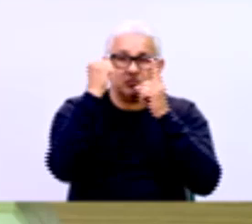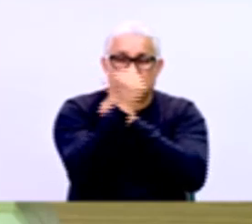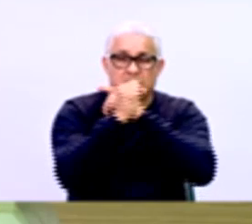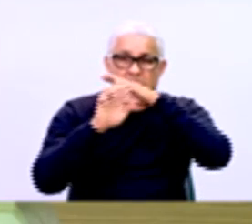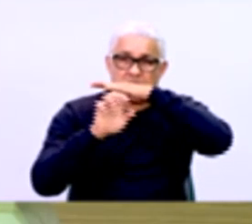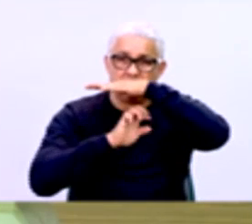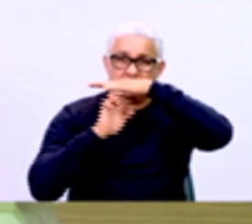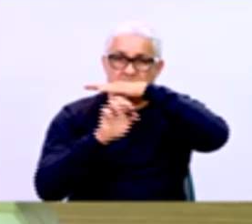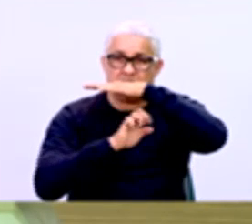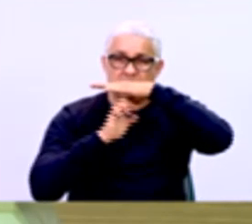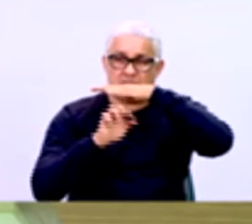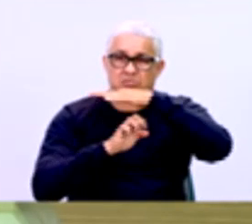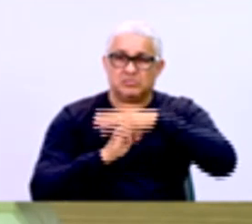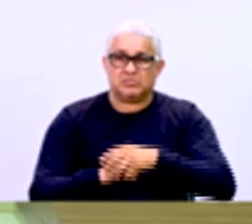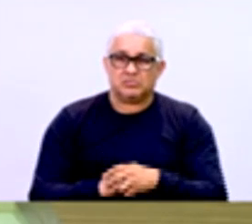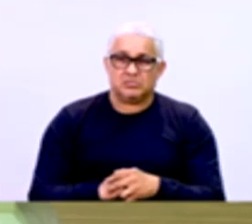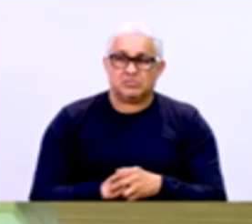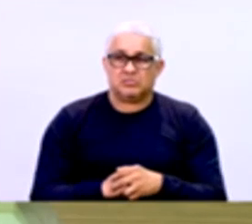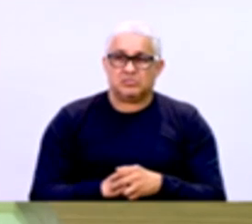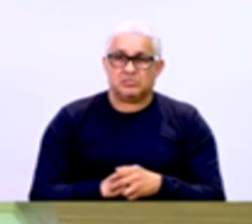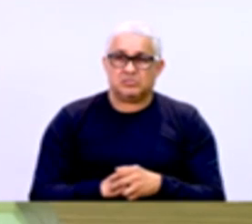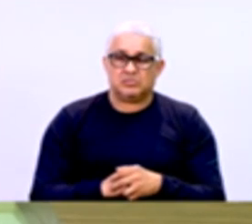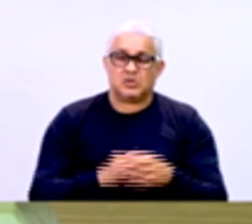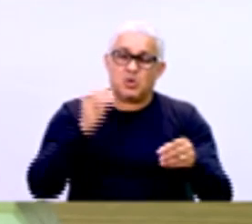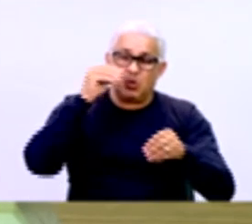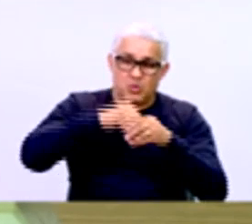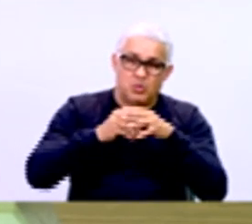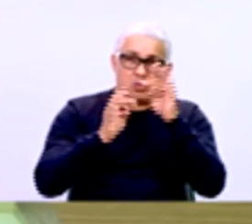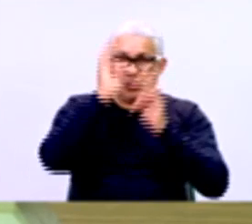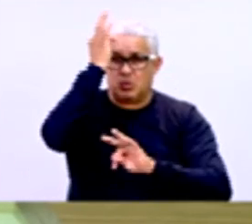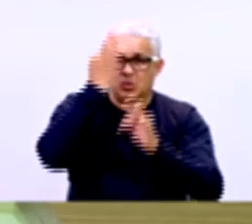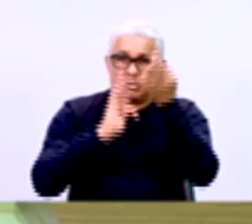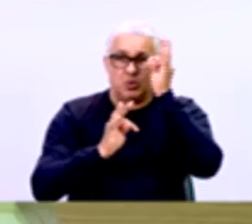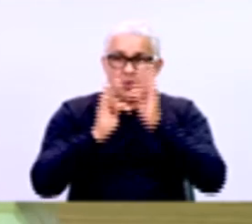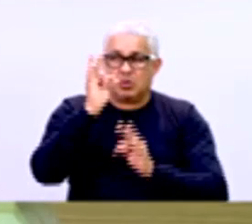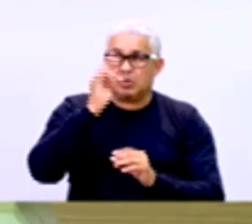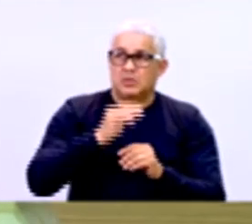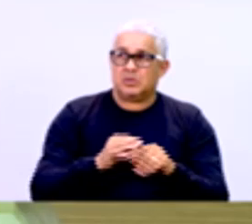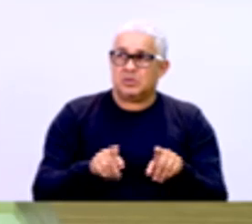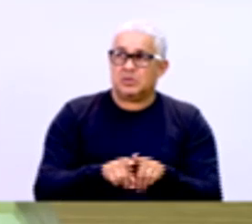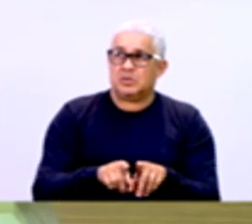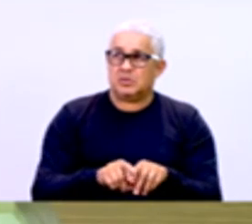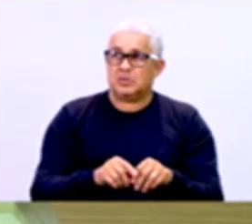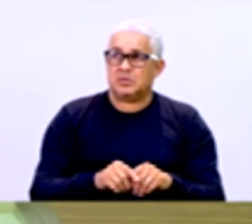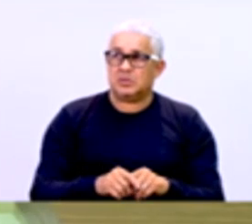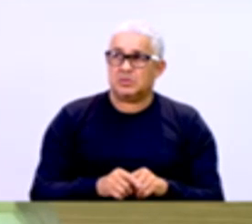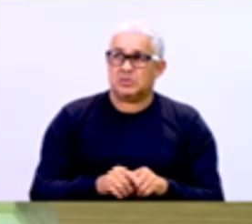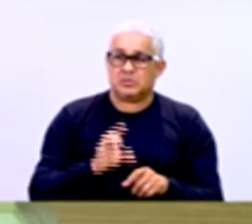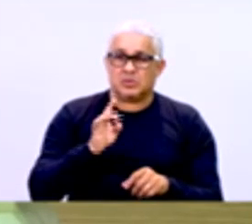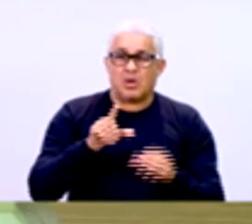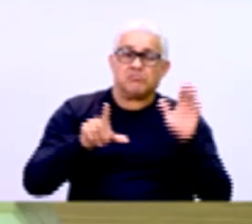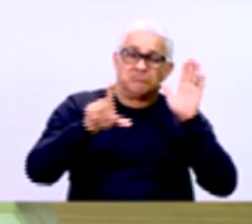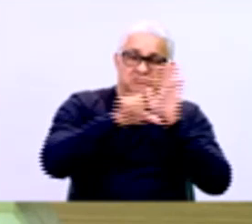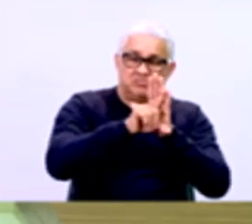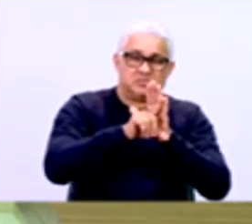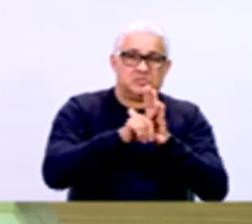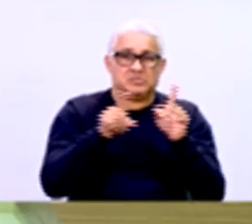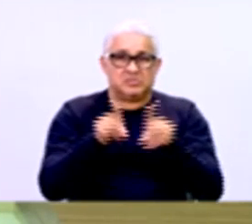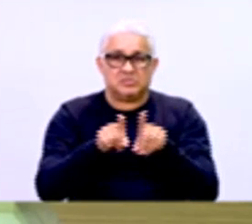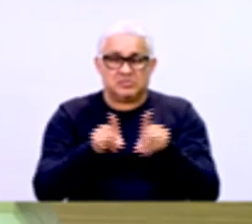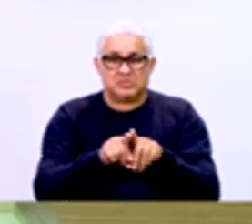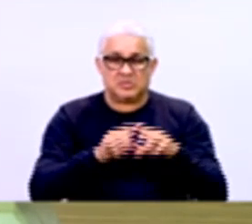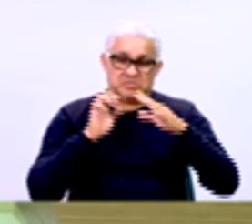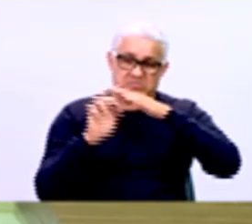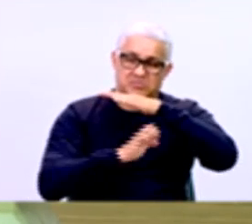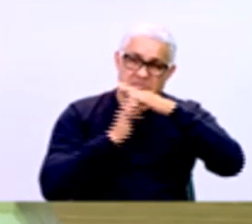empresas implantam essas tecnologias ambientais, e nem só a questão legal. Quando a